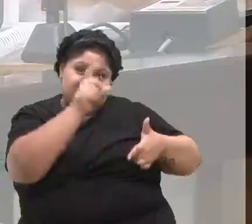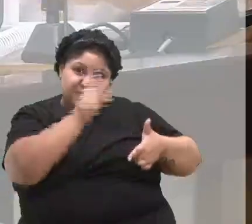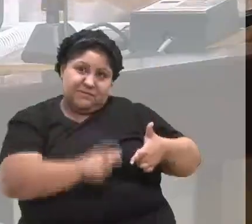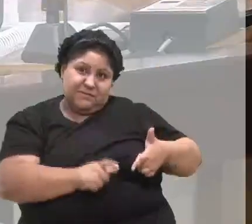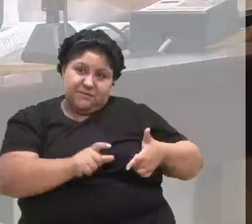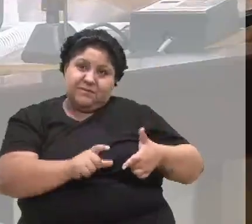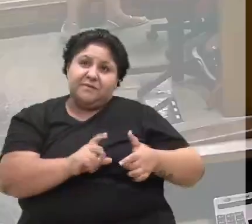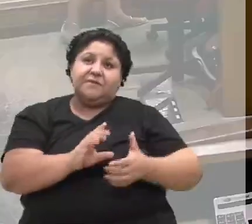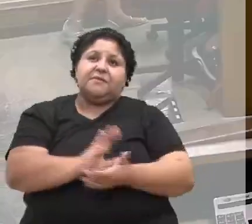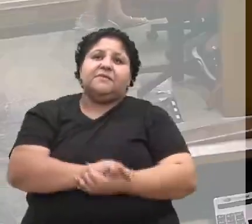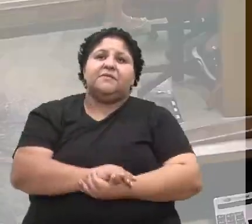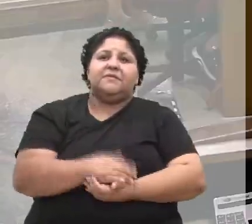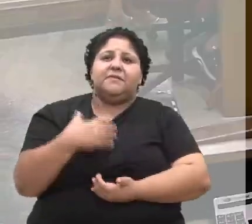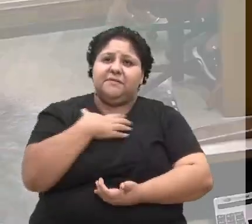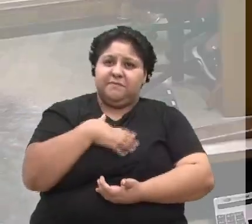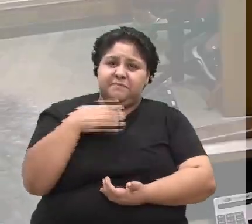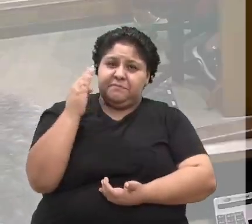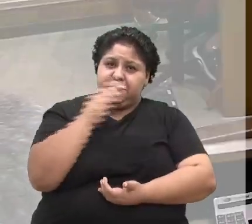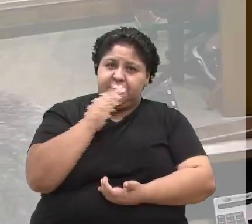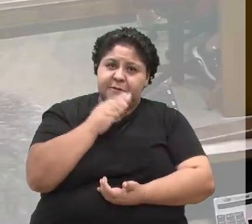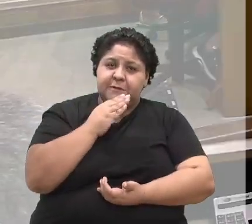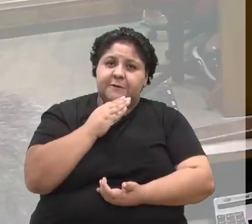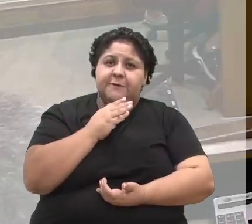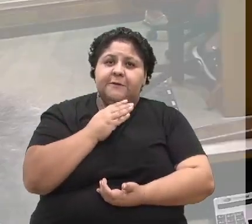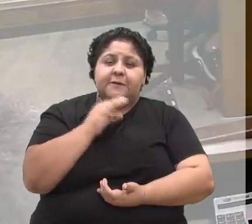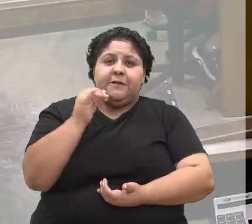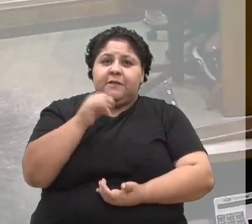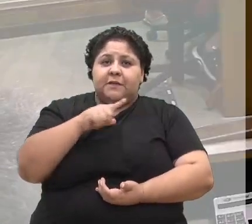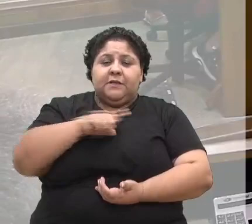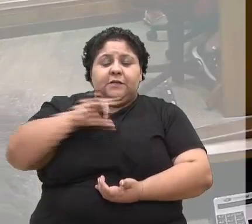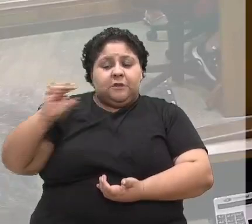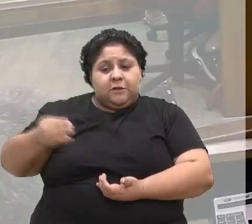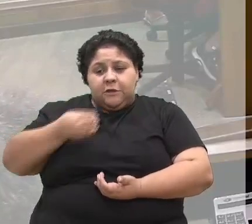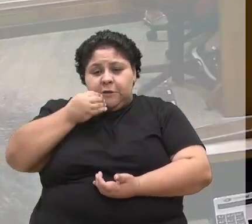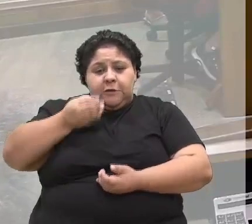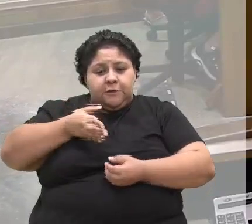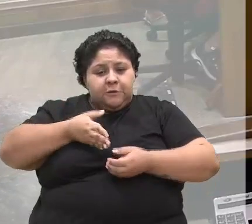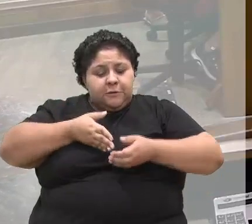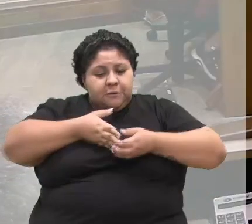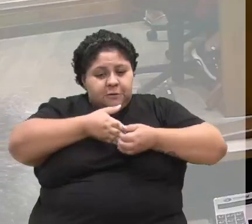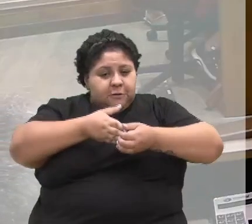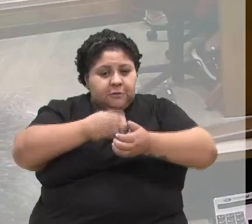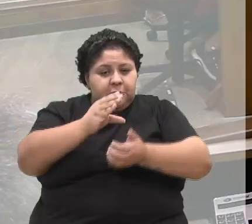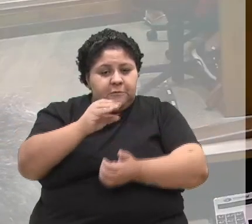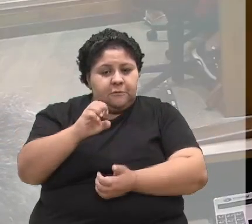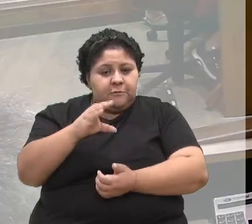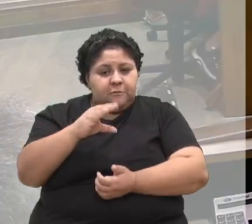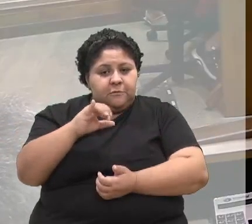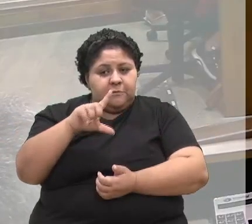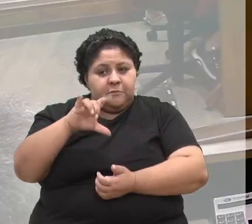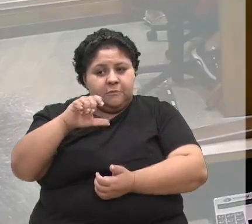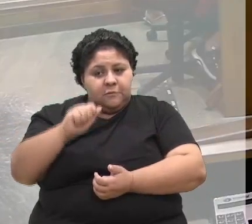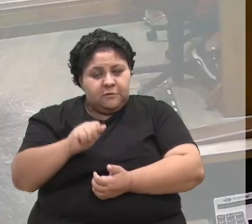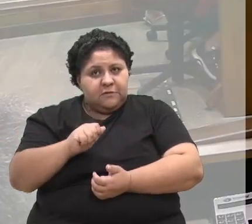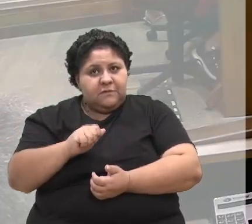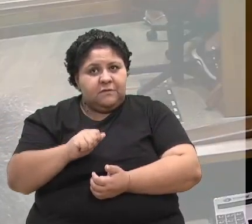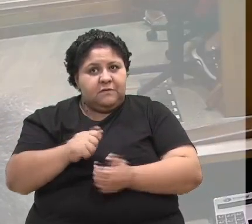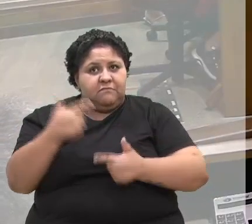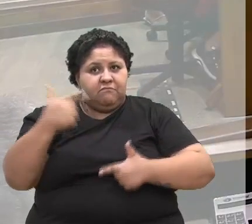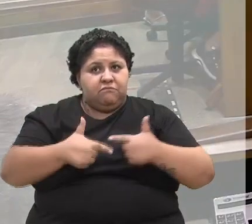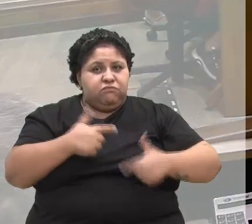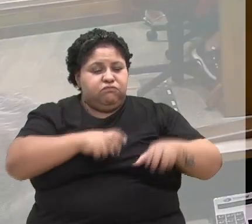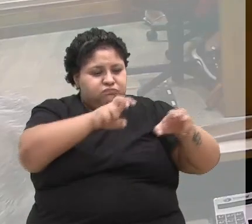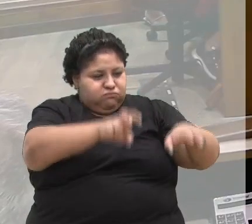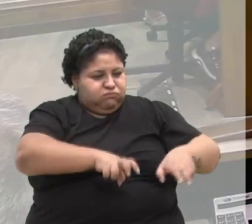Vereador Xuxa. De forma bem rápida, eu tive a oportunidade de acompanhar a Cecília, que trabalha na Roçada e na Capina, e